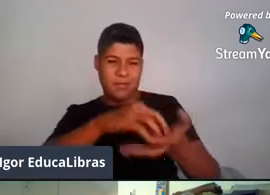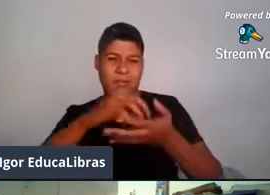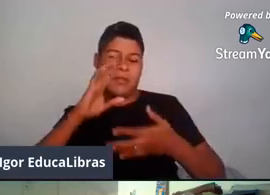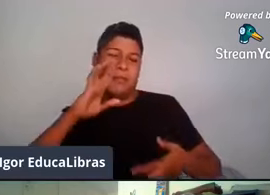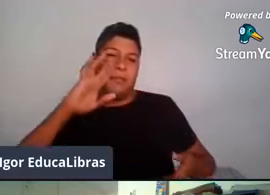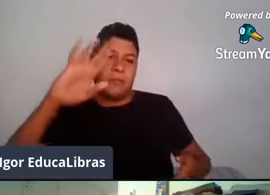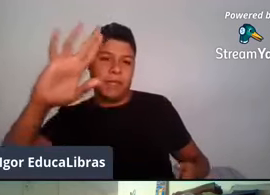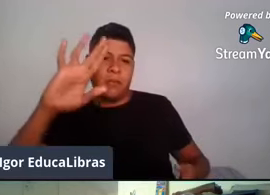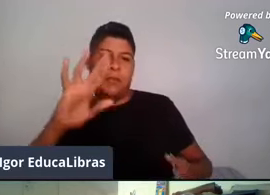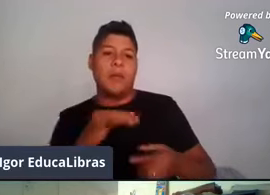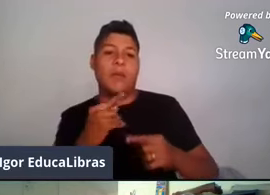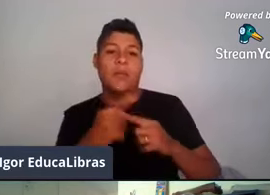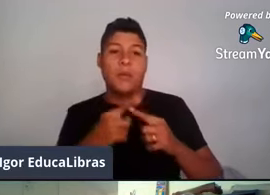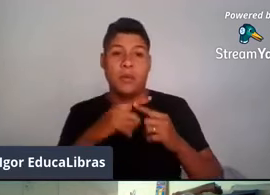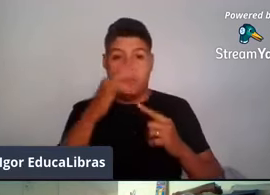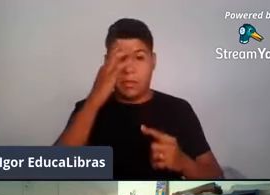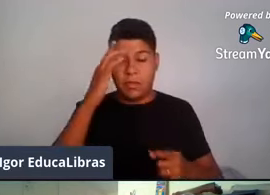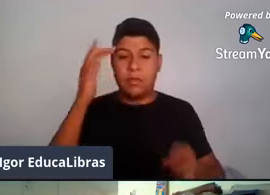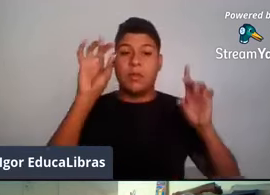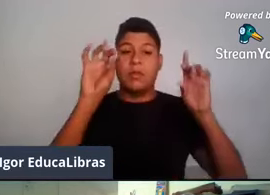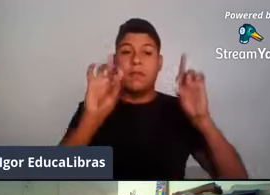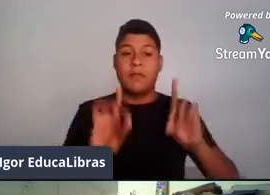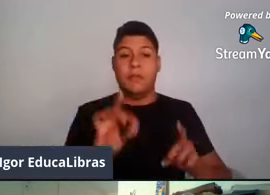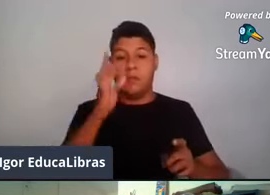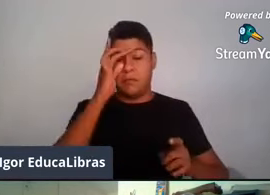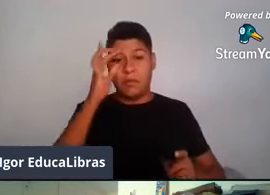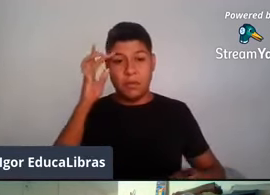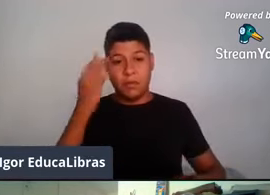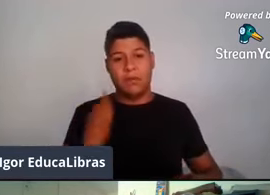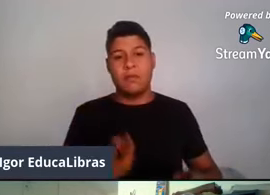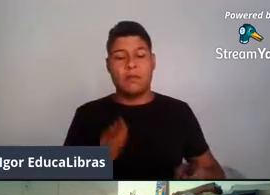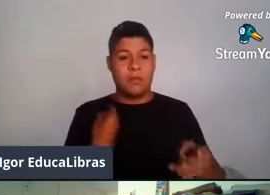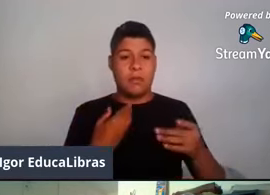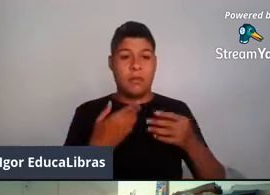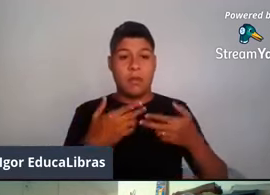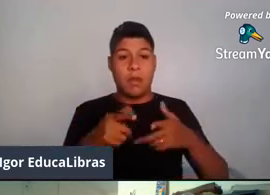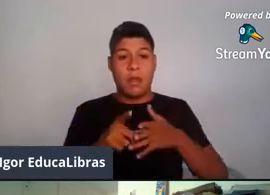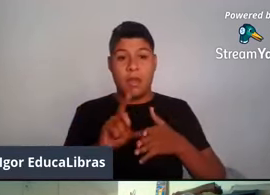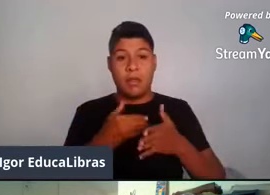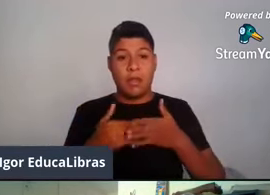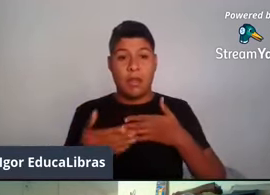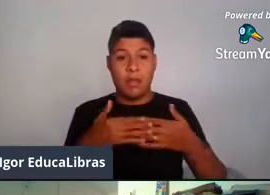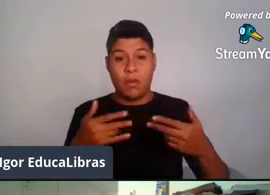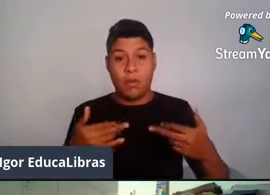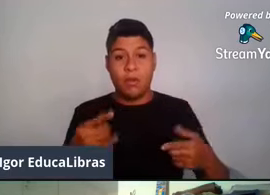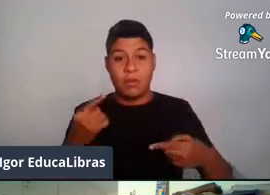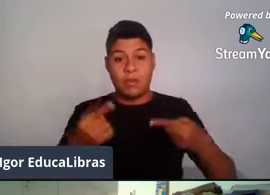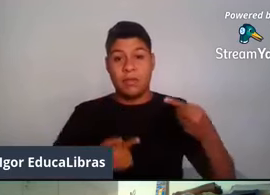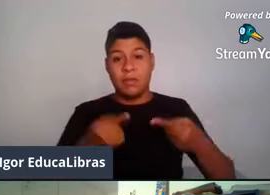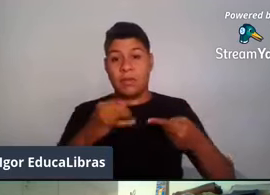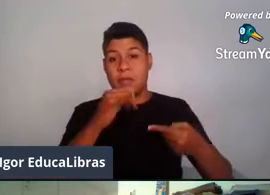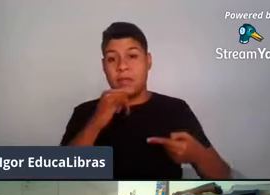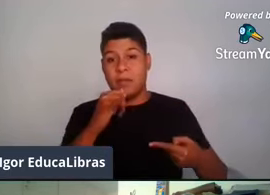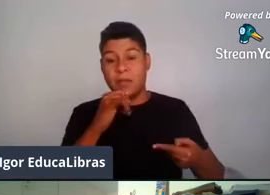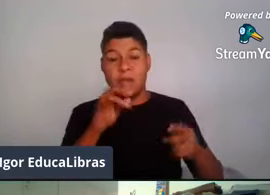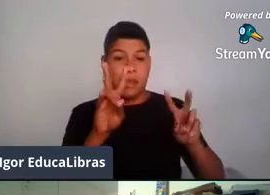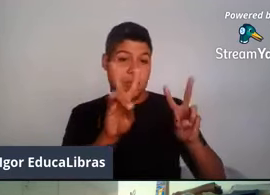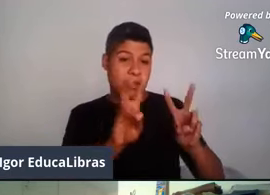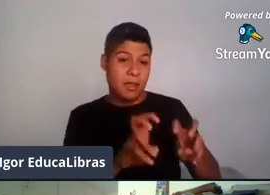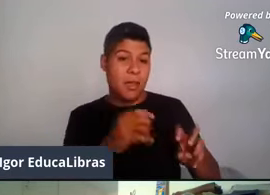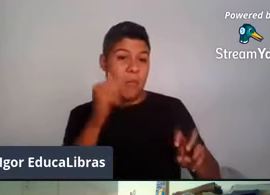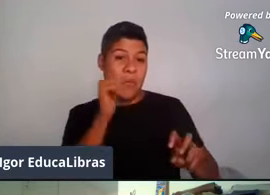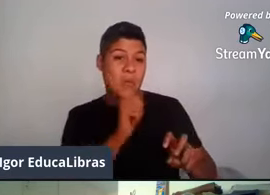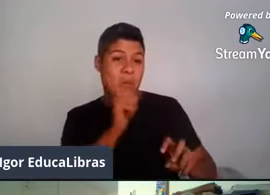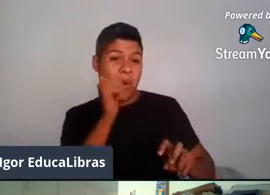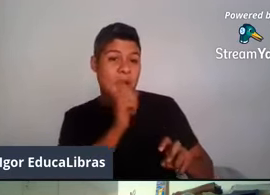fundamental, porque a pessoa com deficiência, ela é uma pessoa antes de qualquer coisa, então não dá para discutir, por exemplo, assuntos relacionados à mulher,